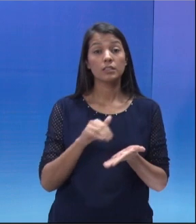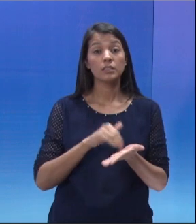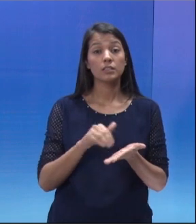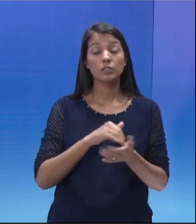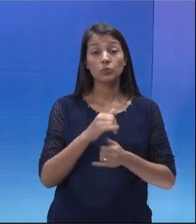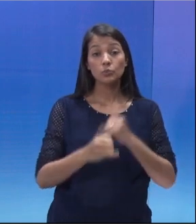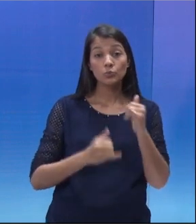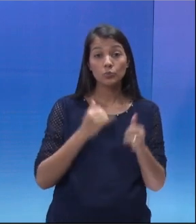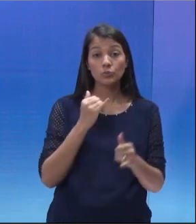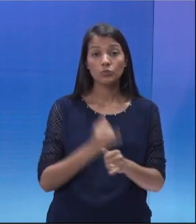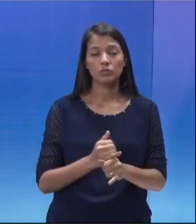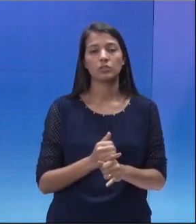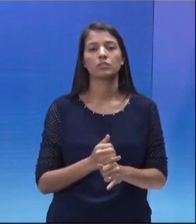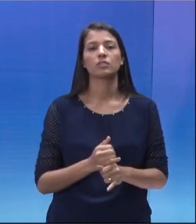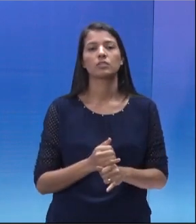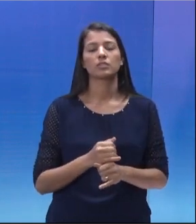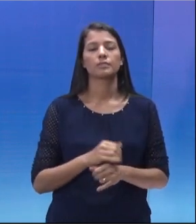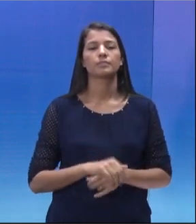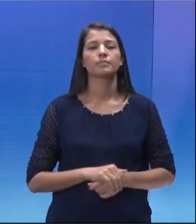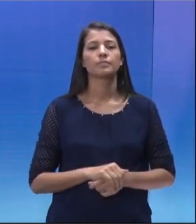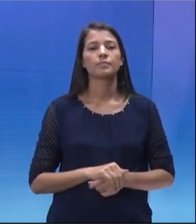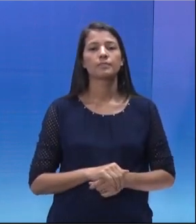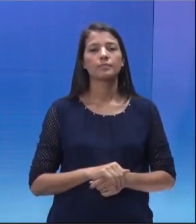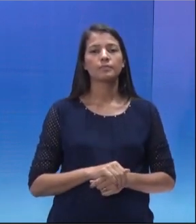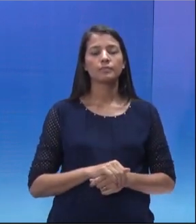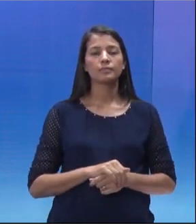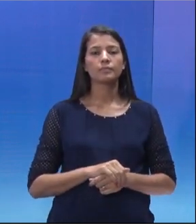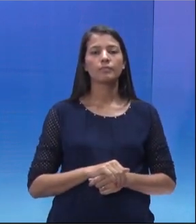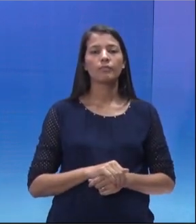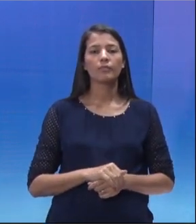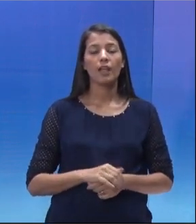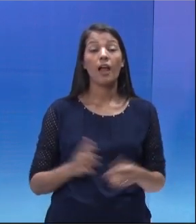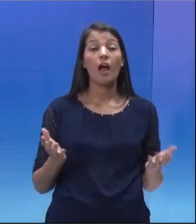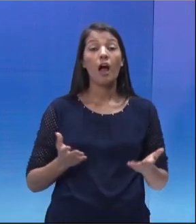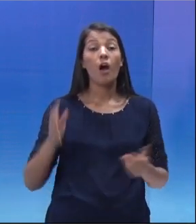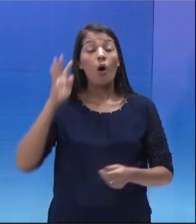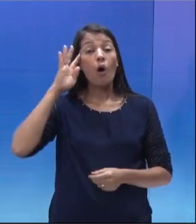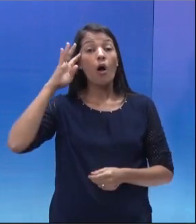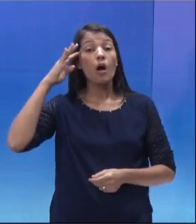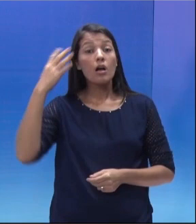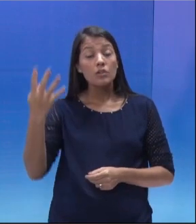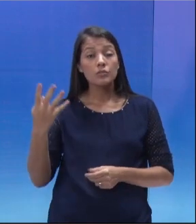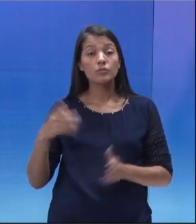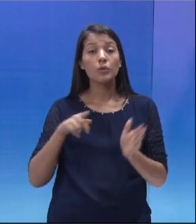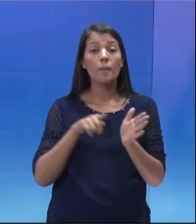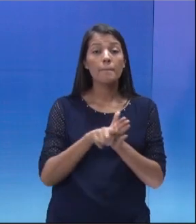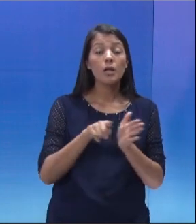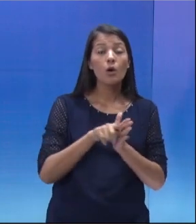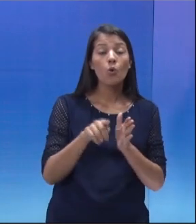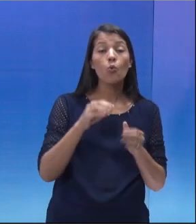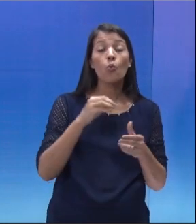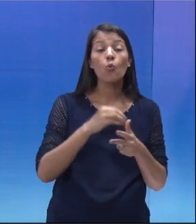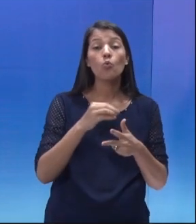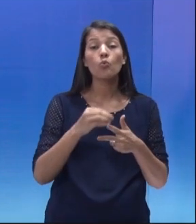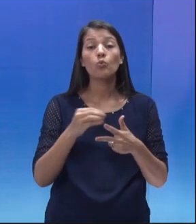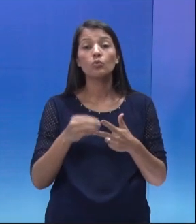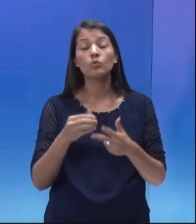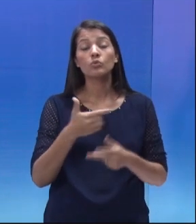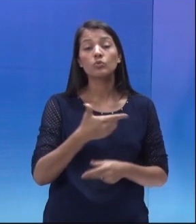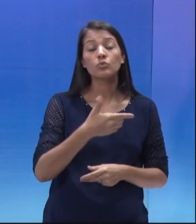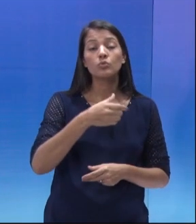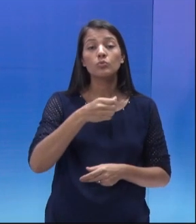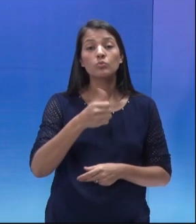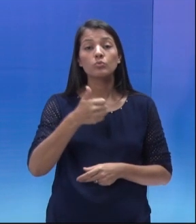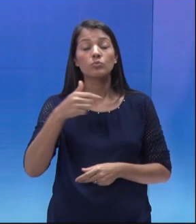de Casa no Enem. Então vamos aí para as resoluções das questões 2017. Primeira questão.